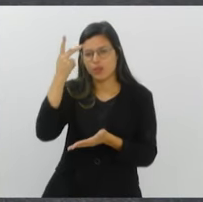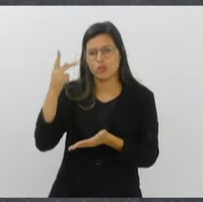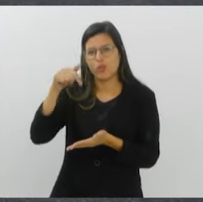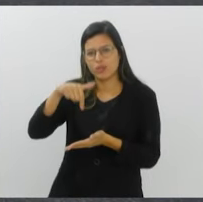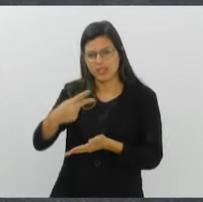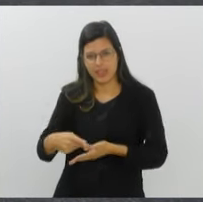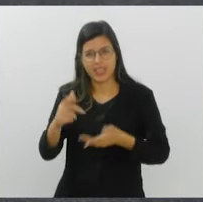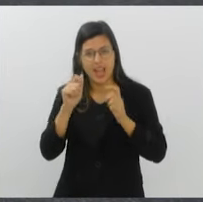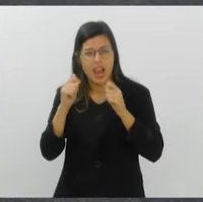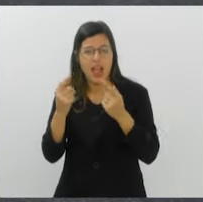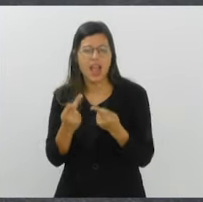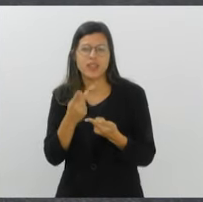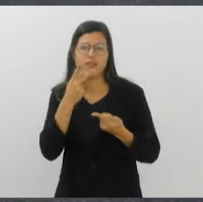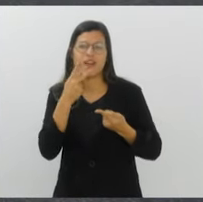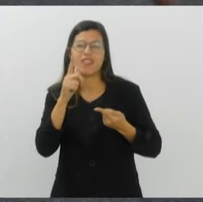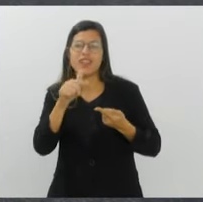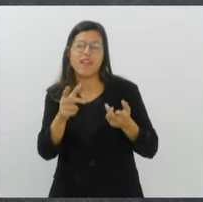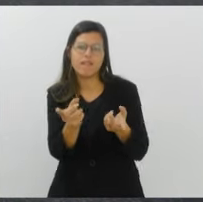varejistas.